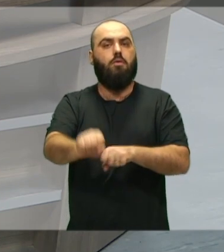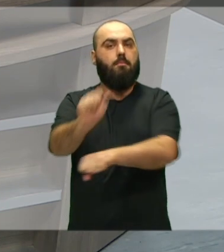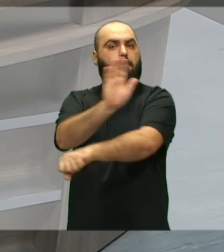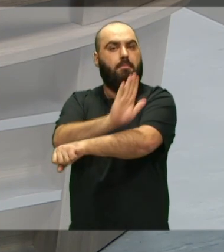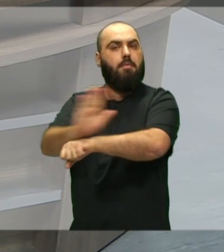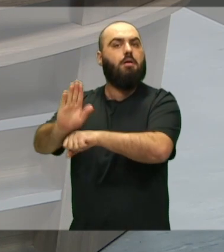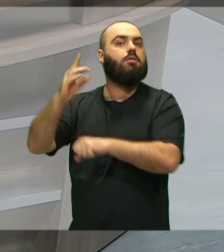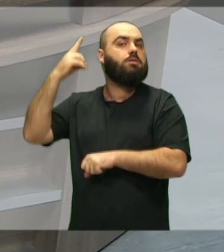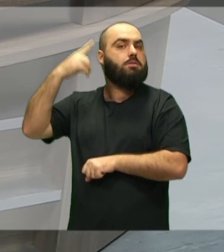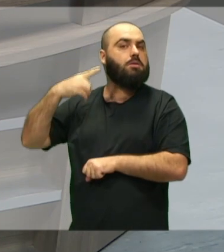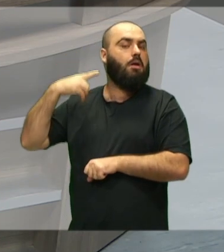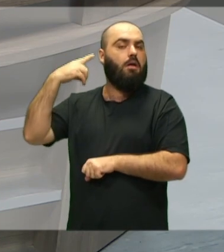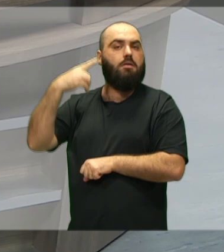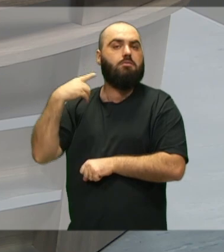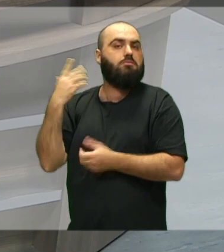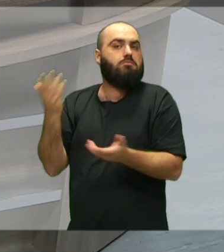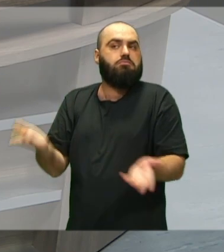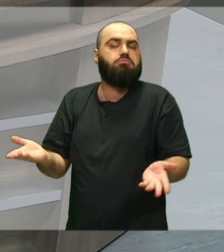direito e